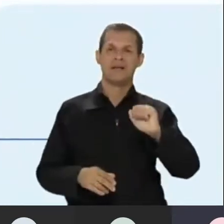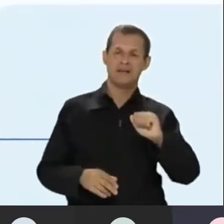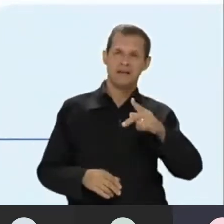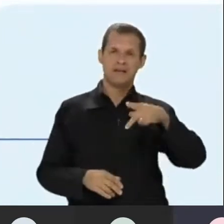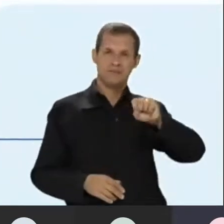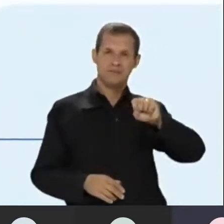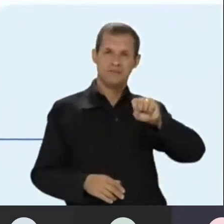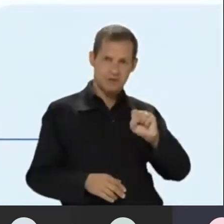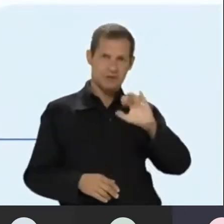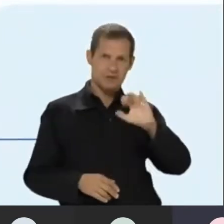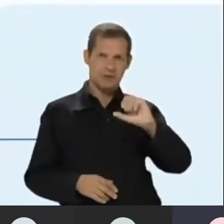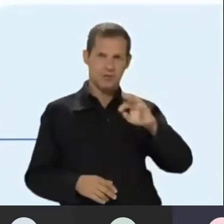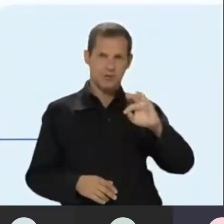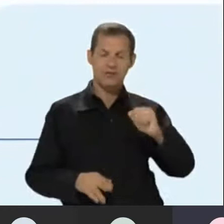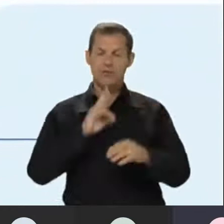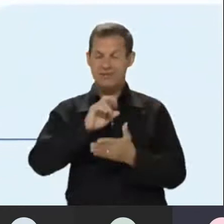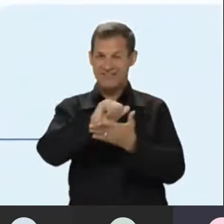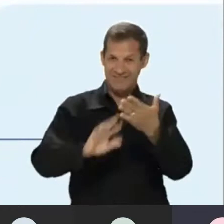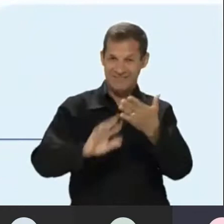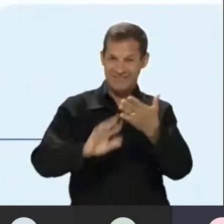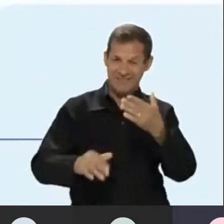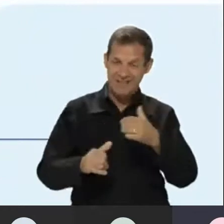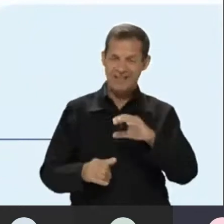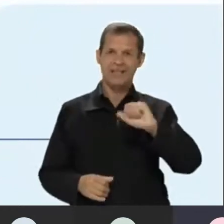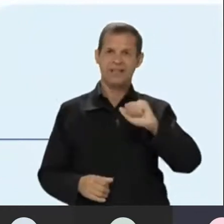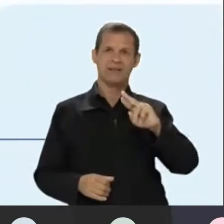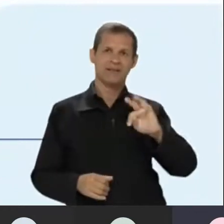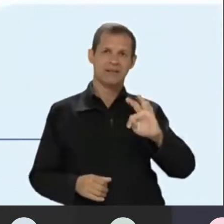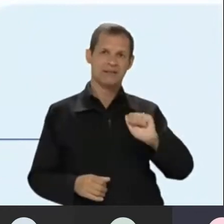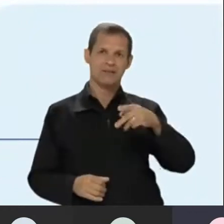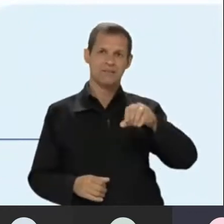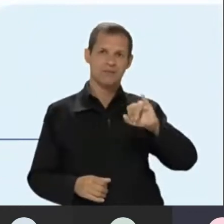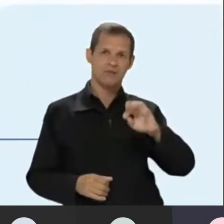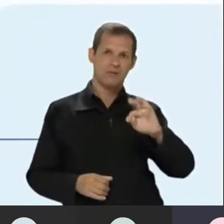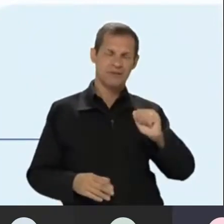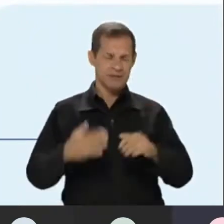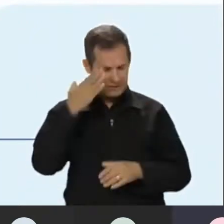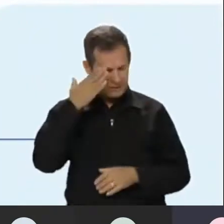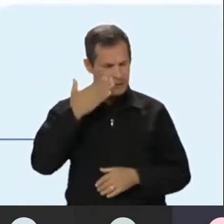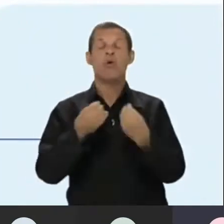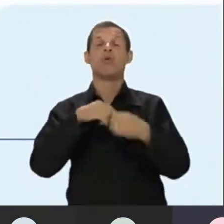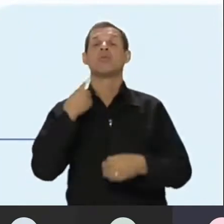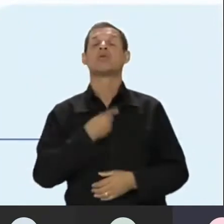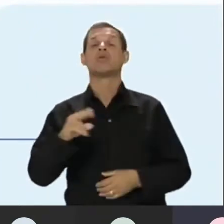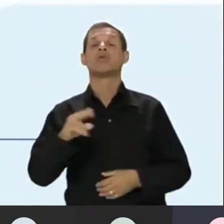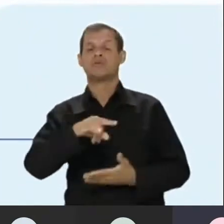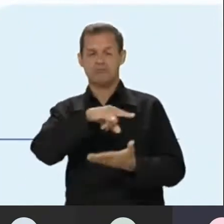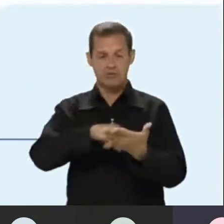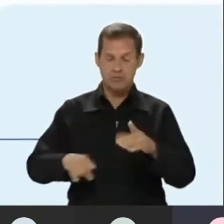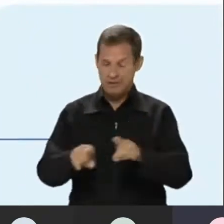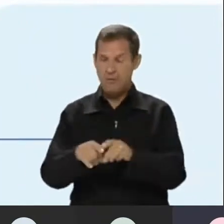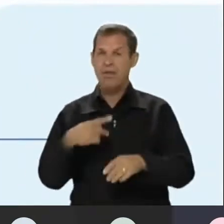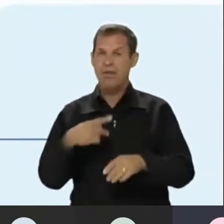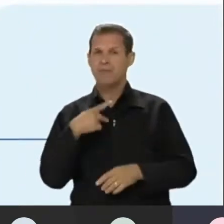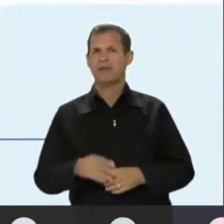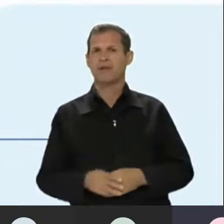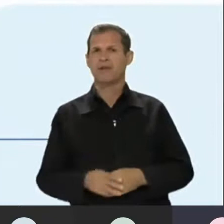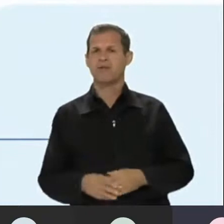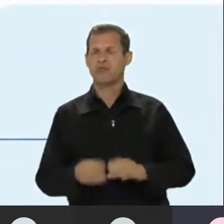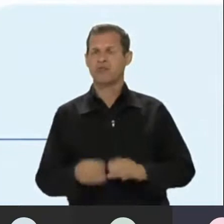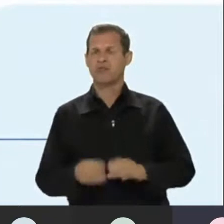carta psicrométrica. Nós vamos resolver exercícios nessa carta psicrométrica para então entendermos melhor como que a gente utiliza e quais são as